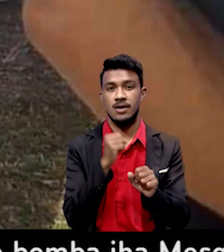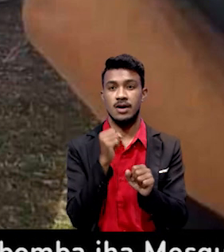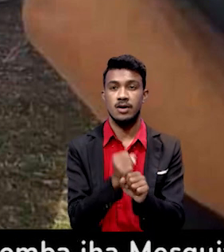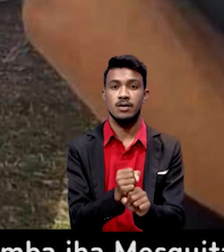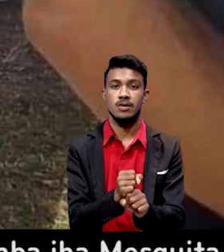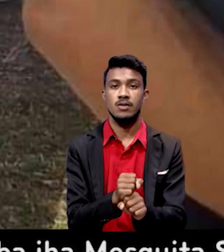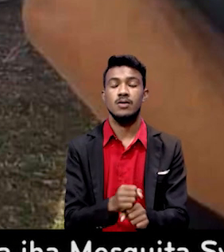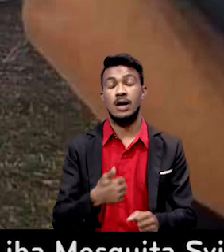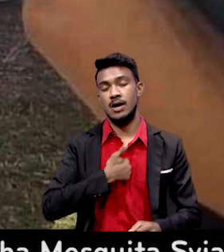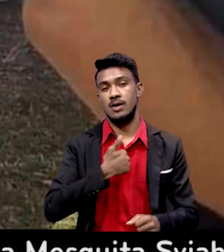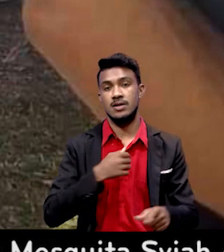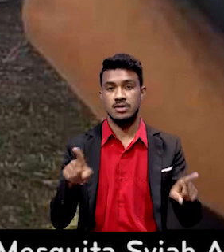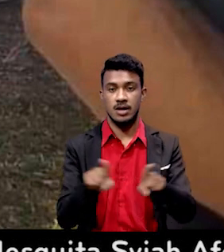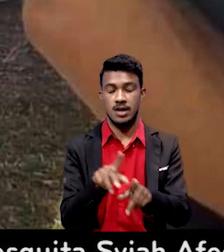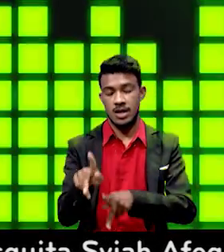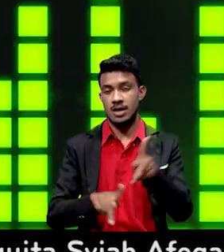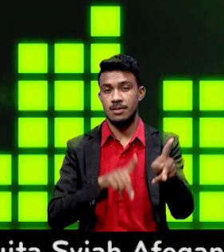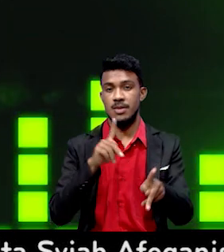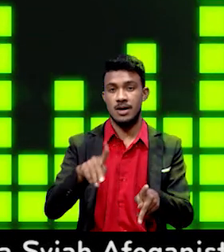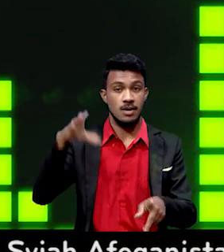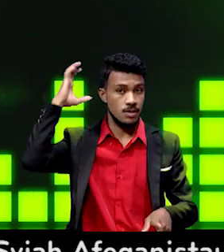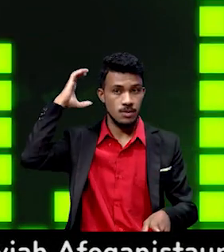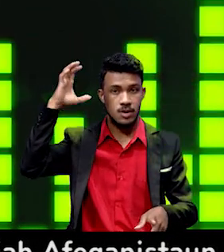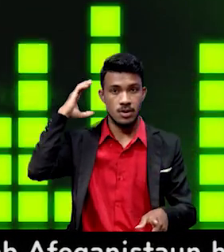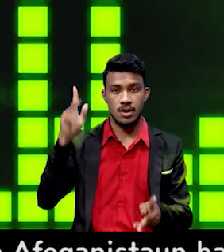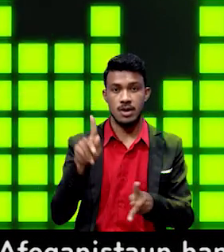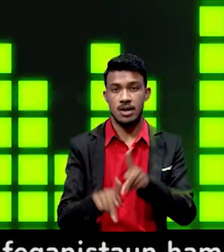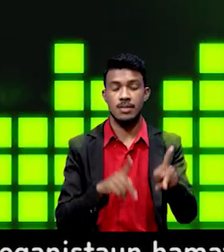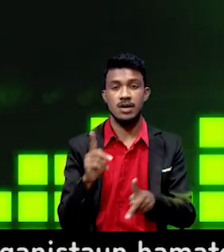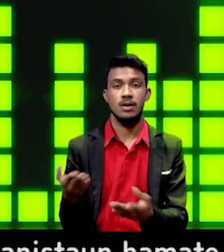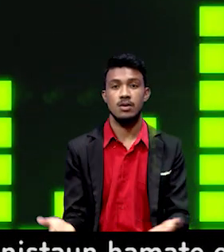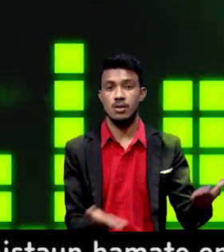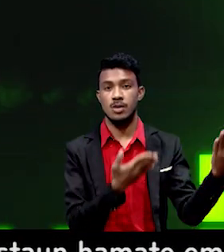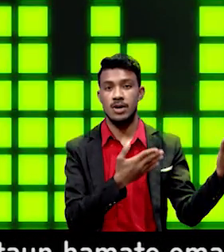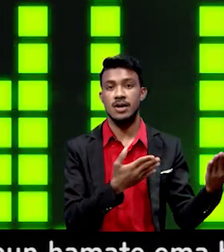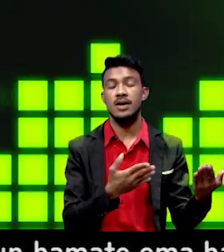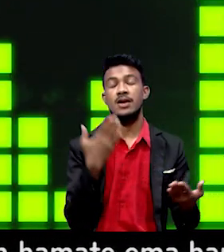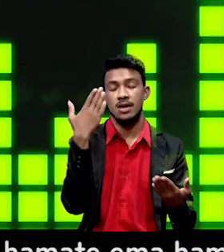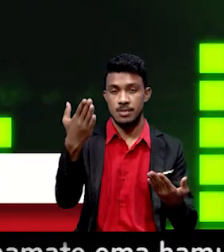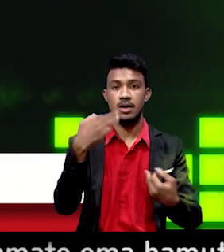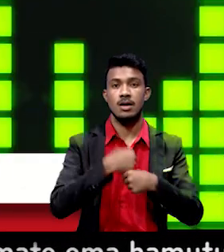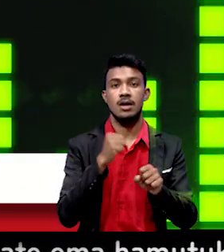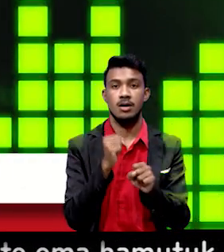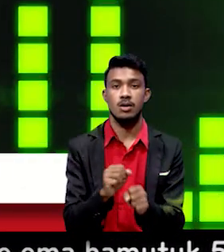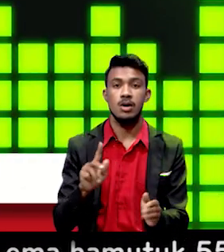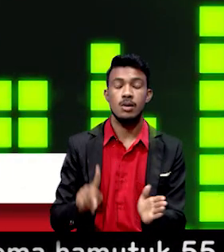katak, suspeito moras mental. É maneira melhor, me identifica nem mengaco, cada nem mengalo. Agora o processo submete